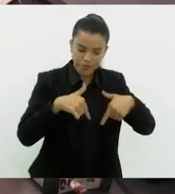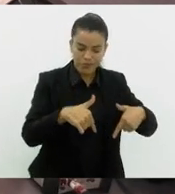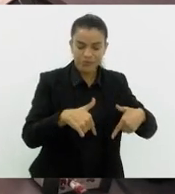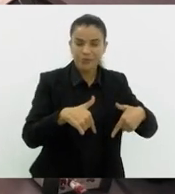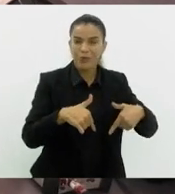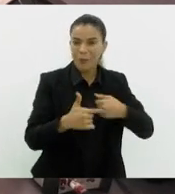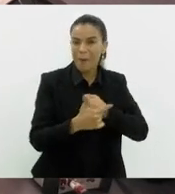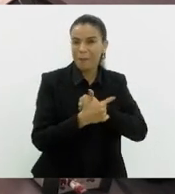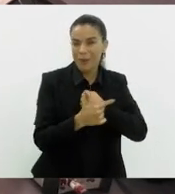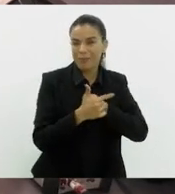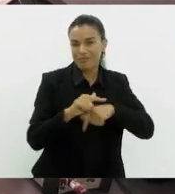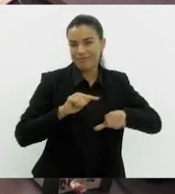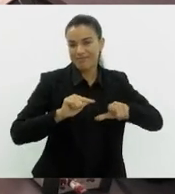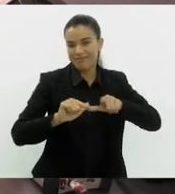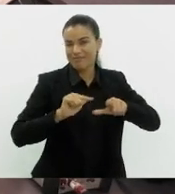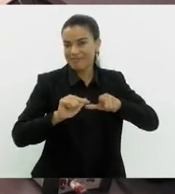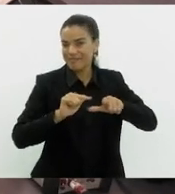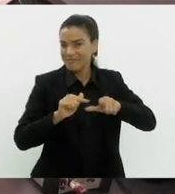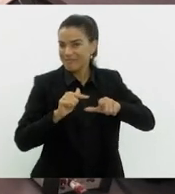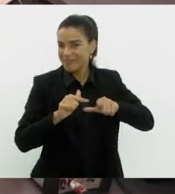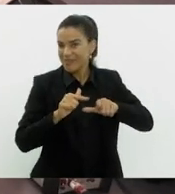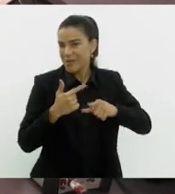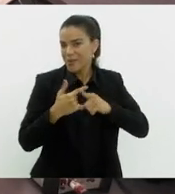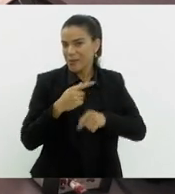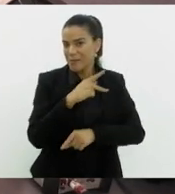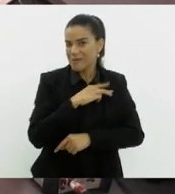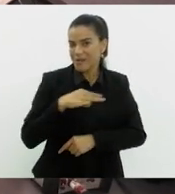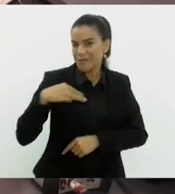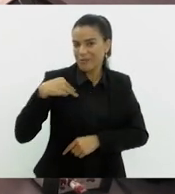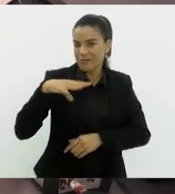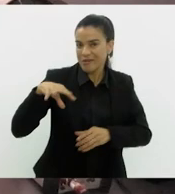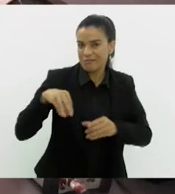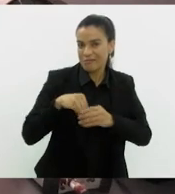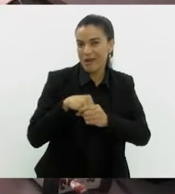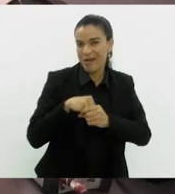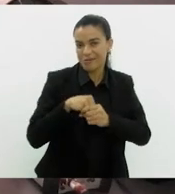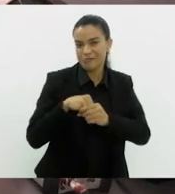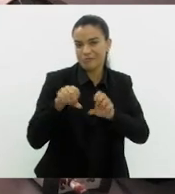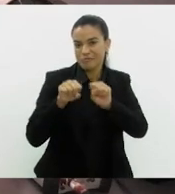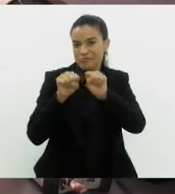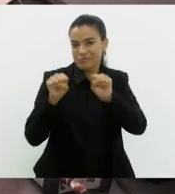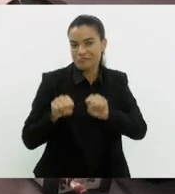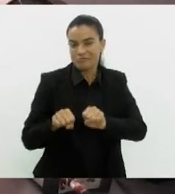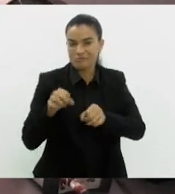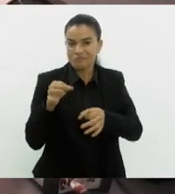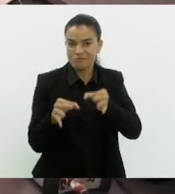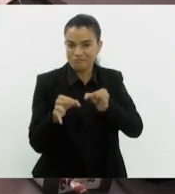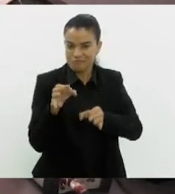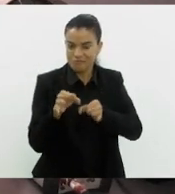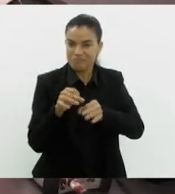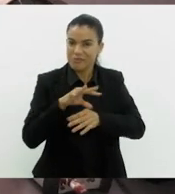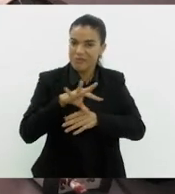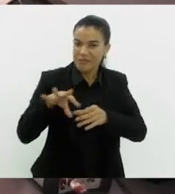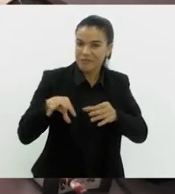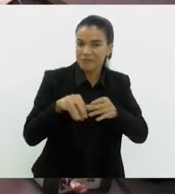Porque o Ministério Público faz parte do sistema de justiça, faz parte também daquilo